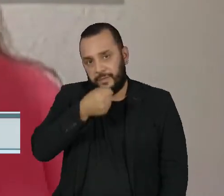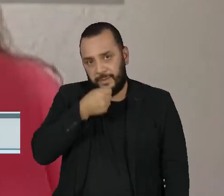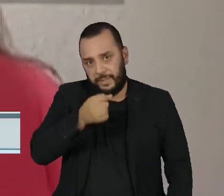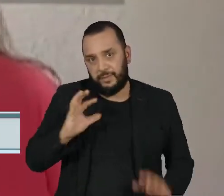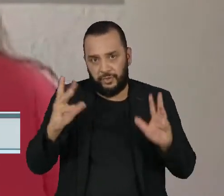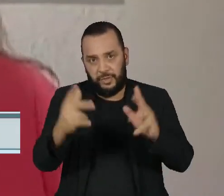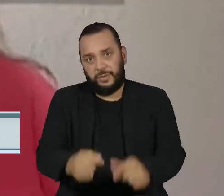geral. decisão então, a já avançou, porque três meses atrás a decisão bem